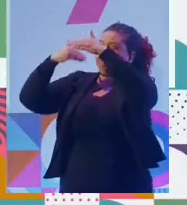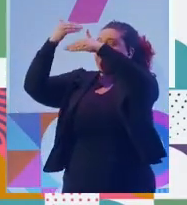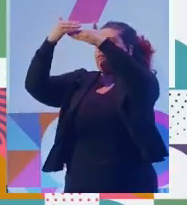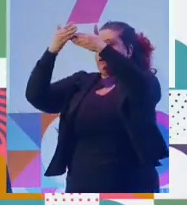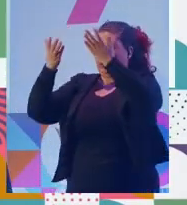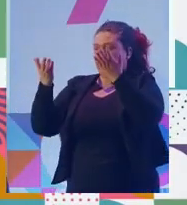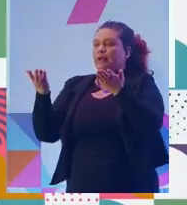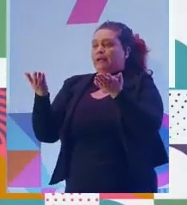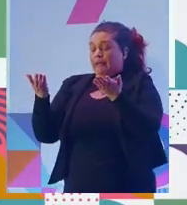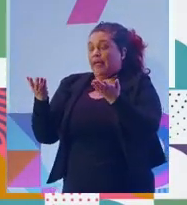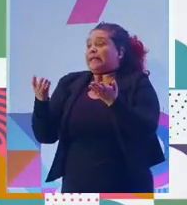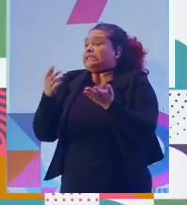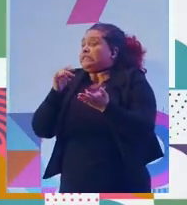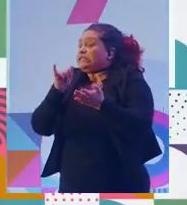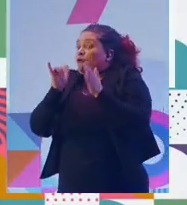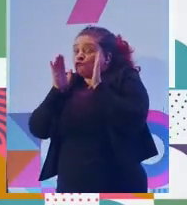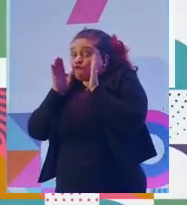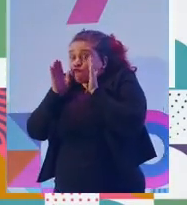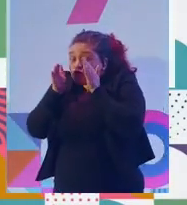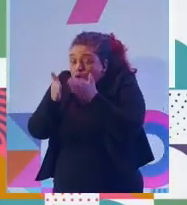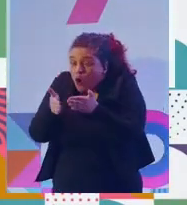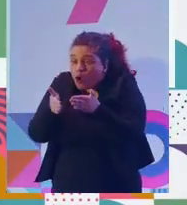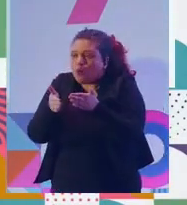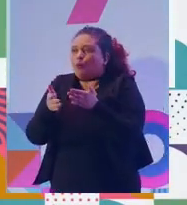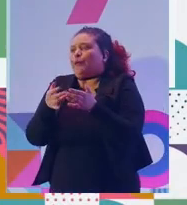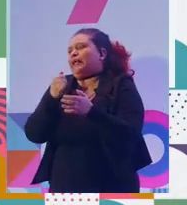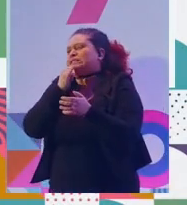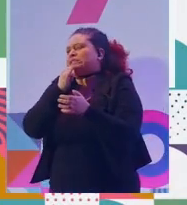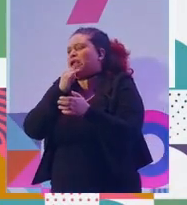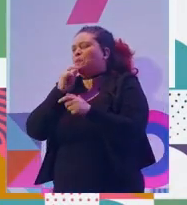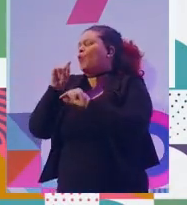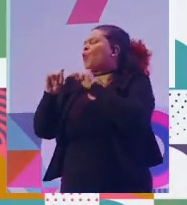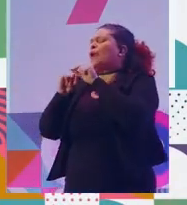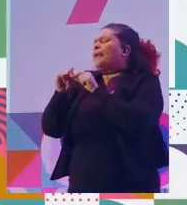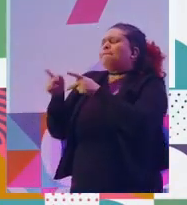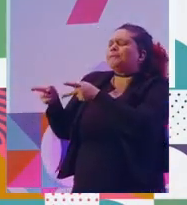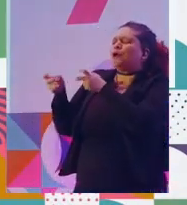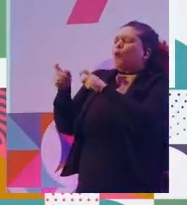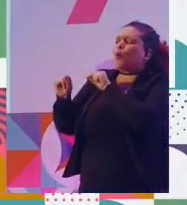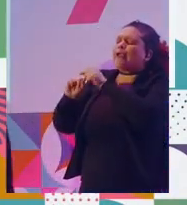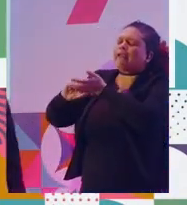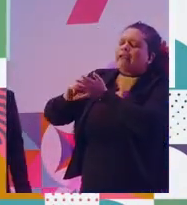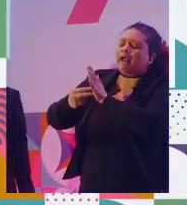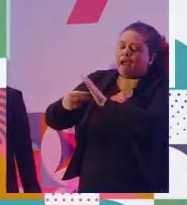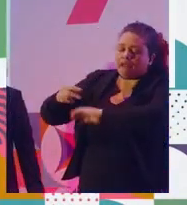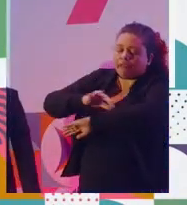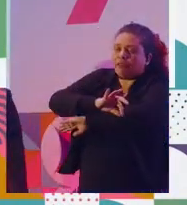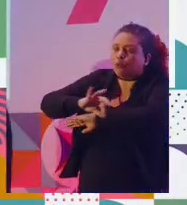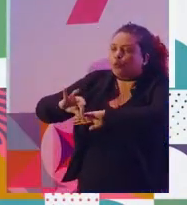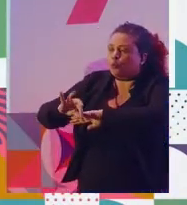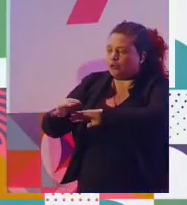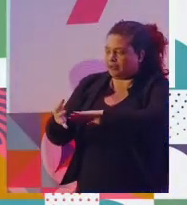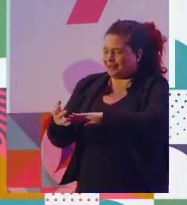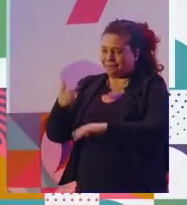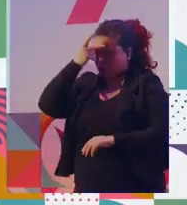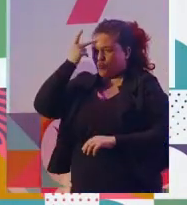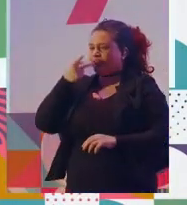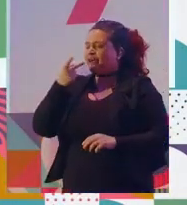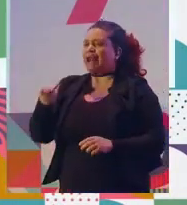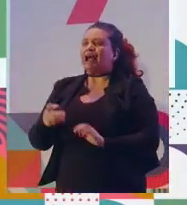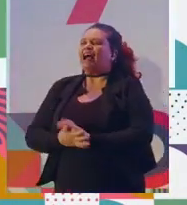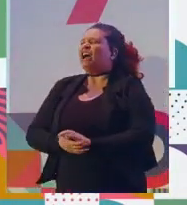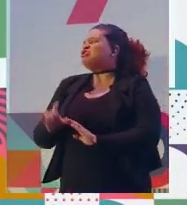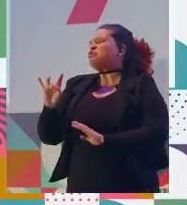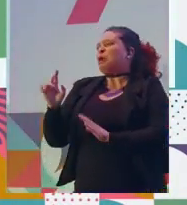Então, se a gente focar de que a gente entendia o que era arquitetura, muita gente vai falar, é desenhar